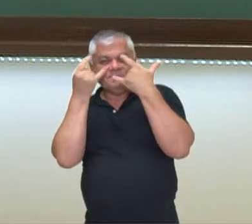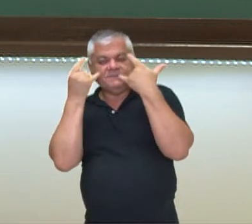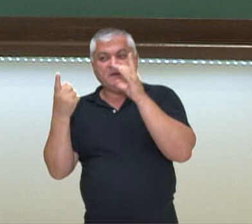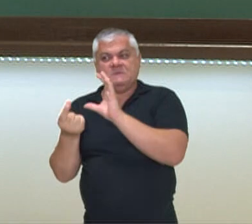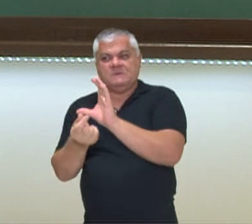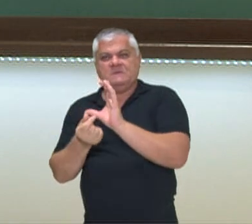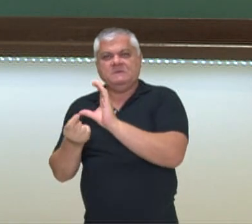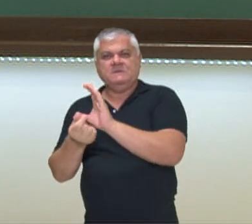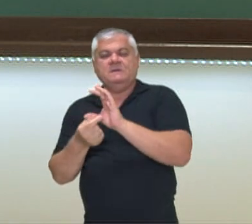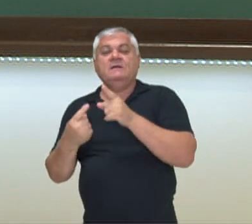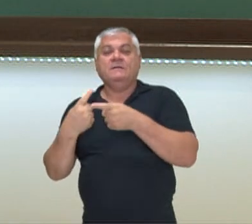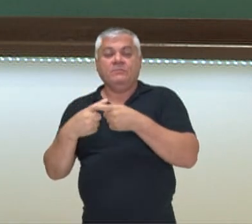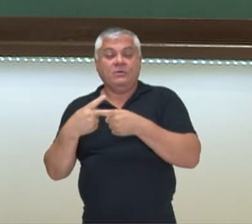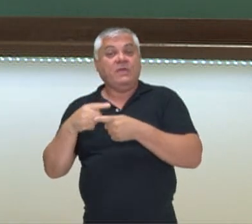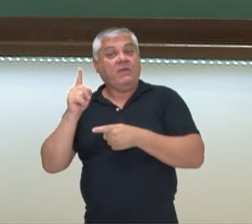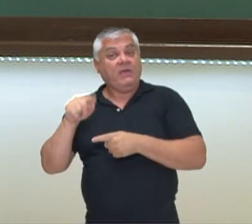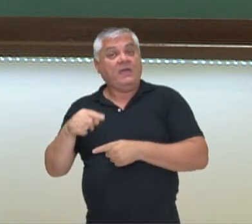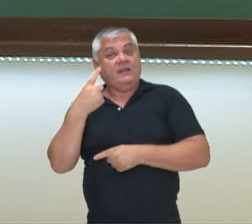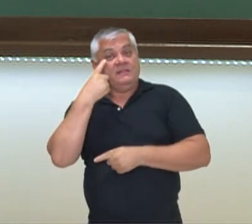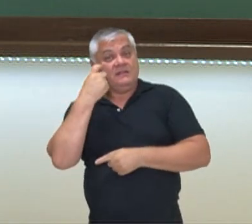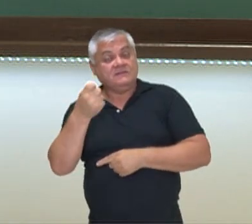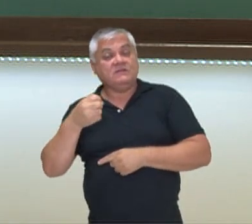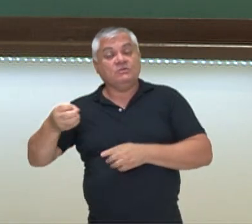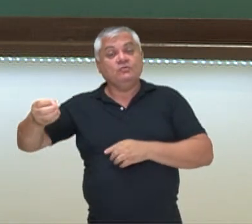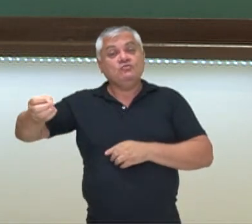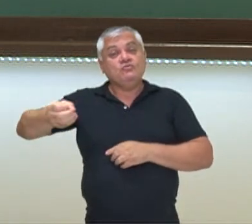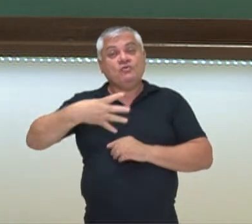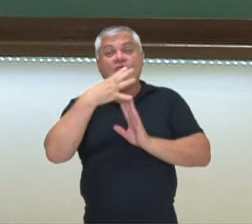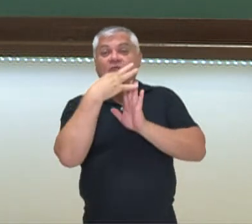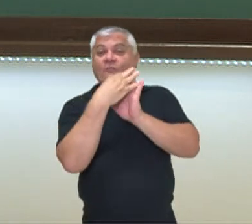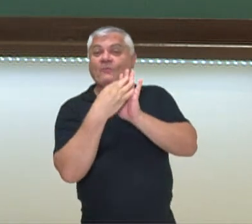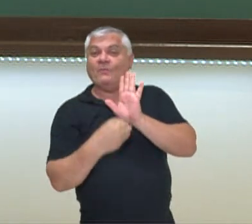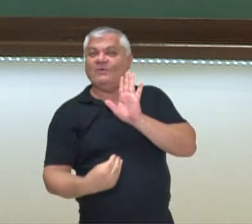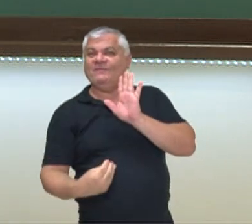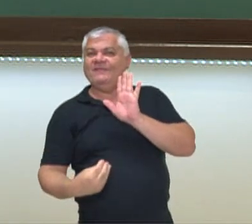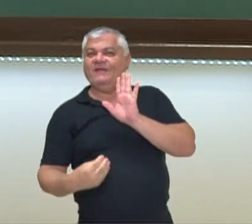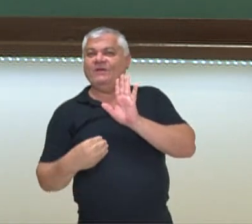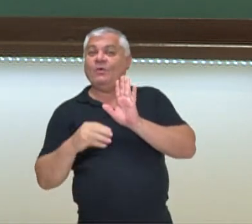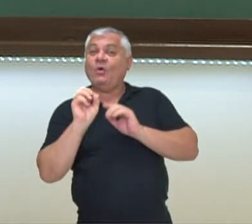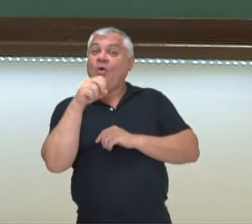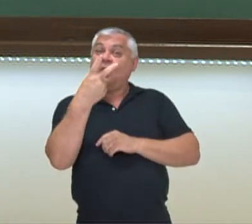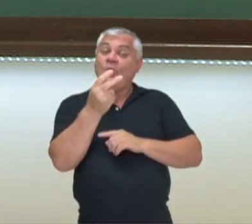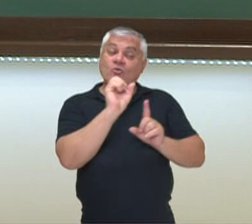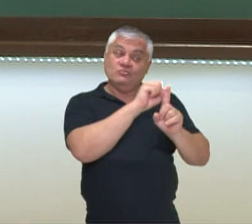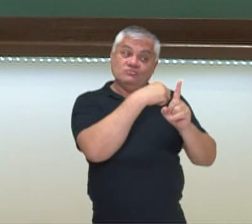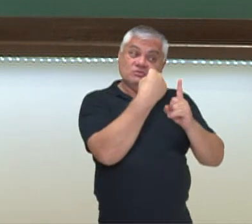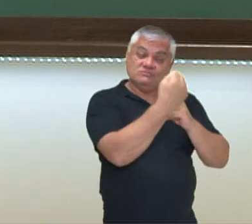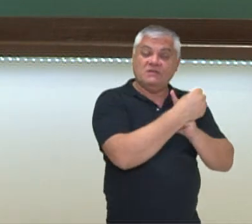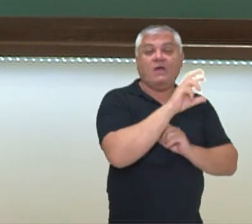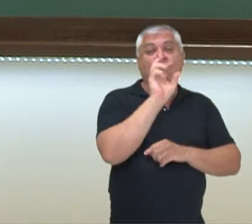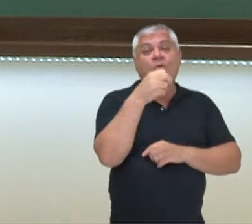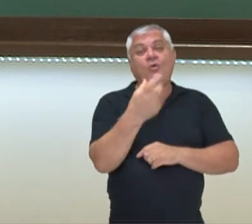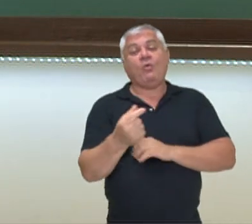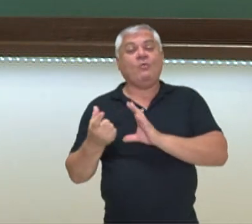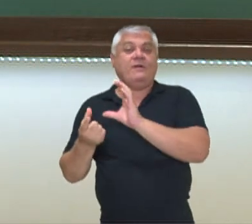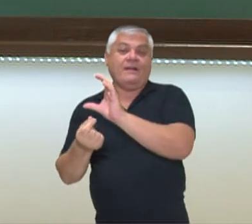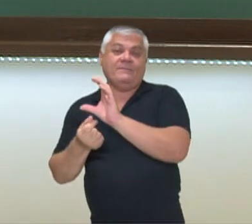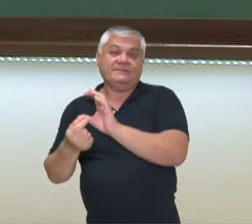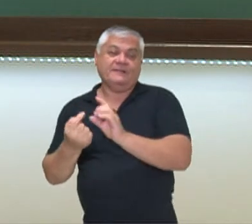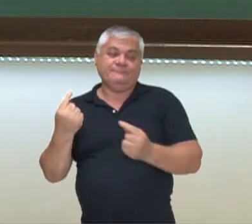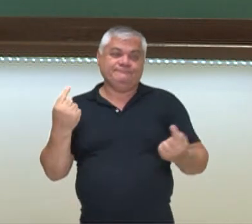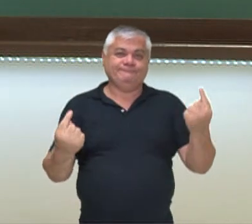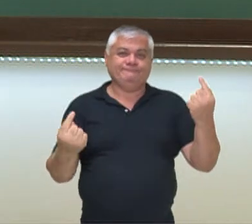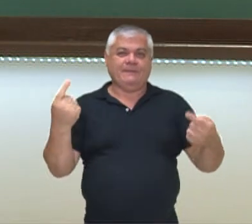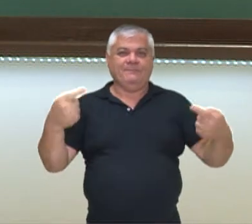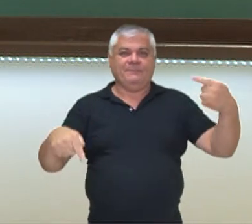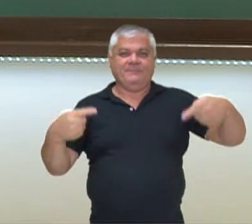interessantes porque embasavam um novo modelo socialista ou a permanência no antigo modelo capitalista.